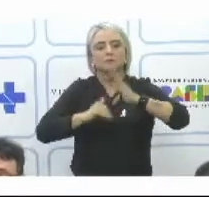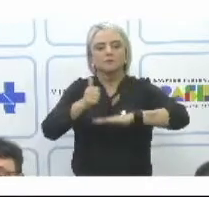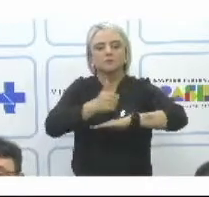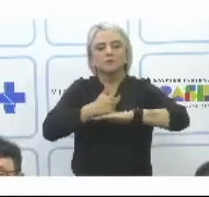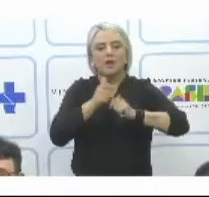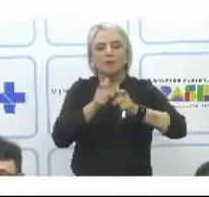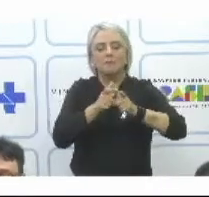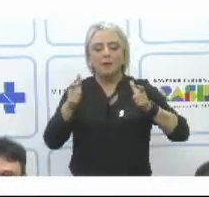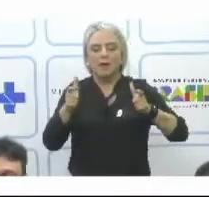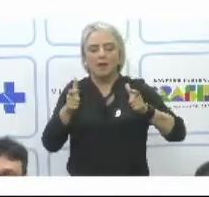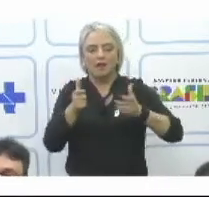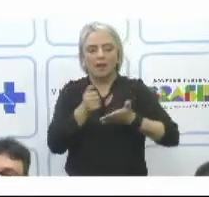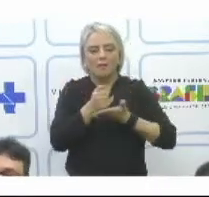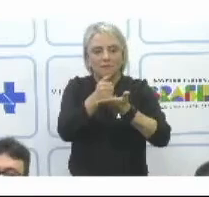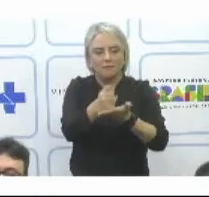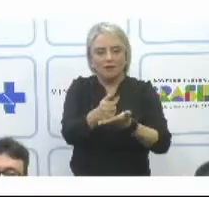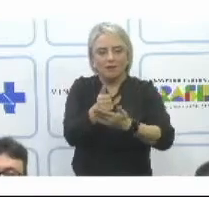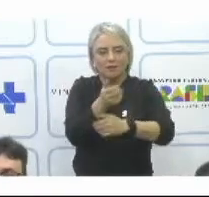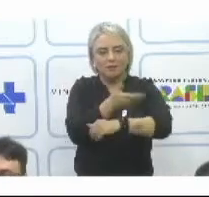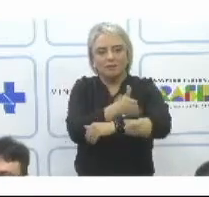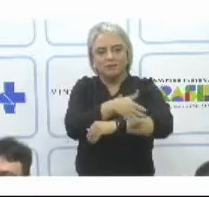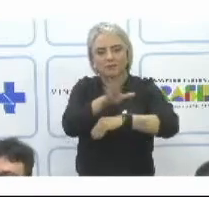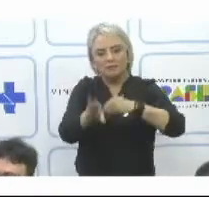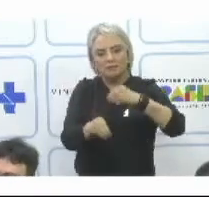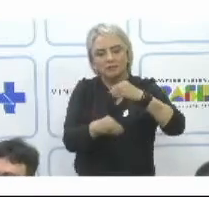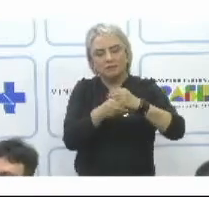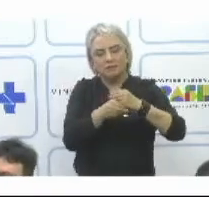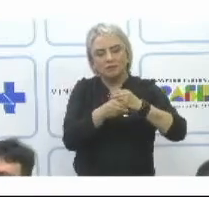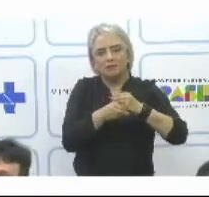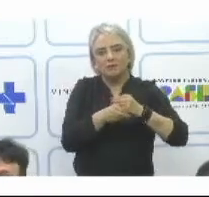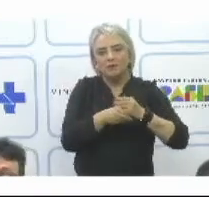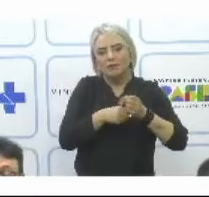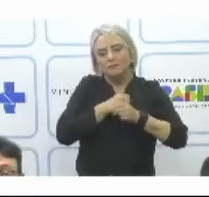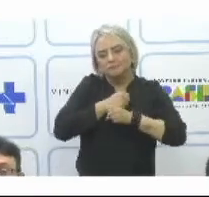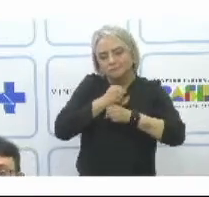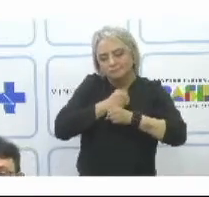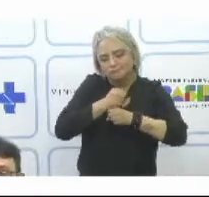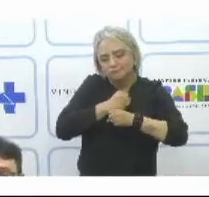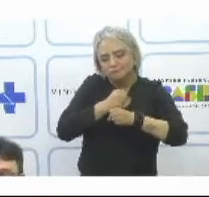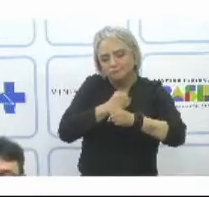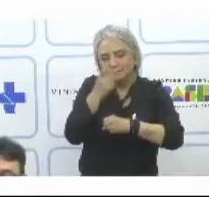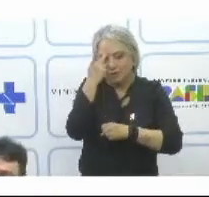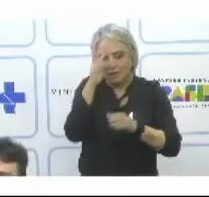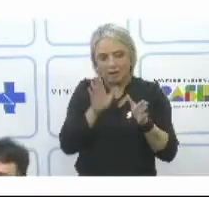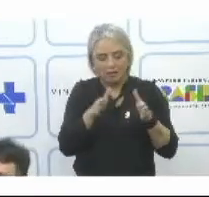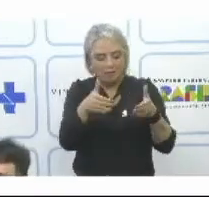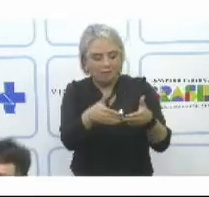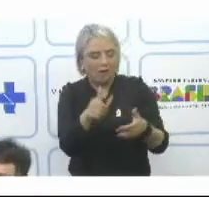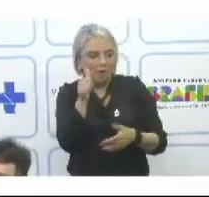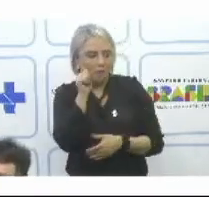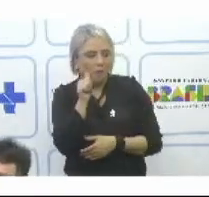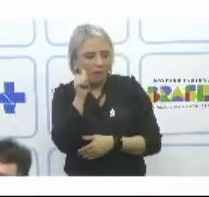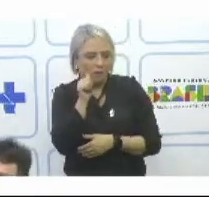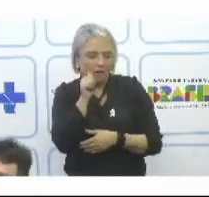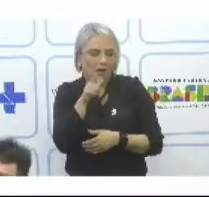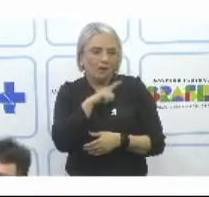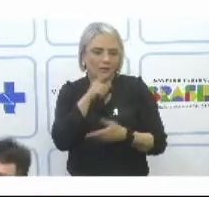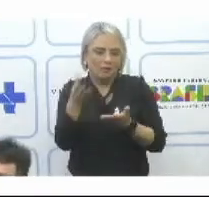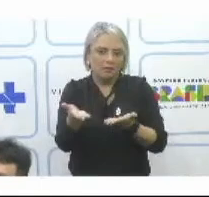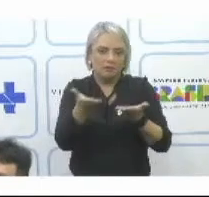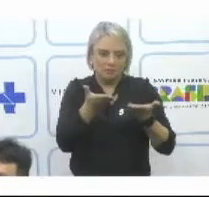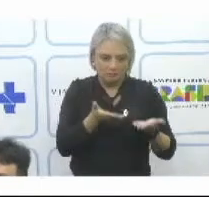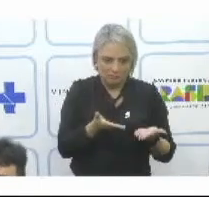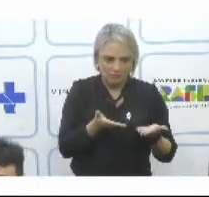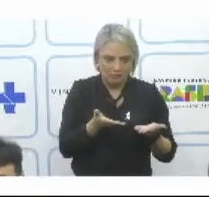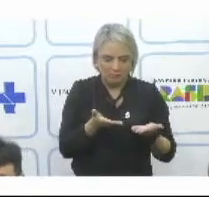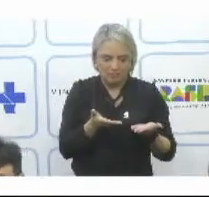A maior parte da oferta das práticas integrativas ao longo desses anos tem sido para o público feminino, né? Então, que tem recebido